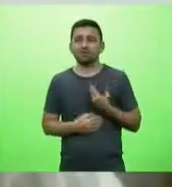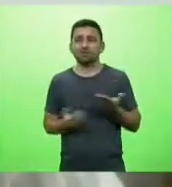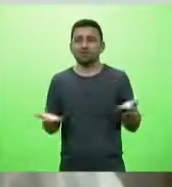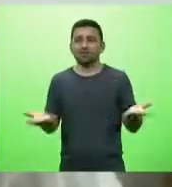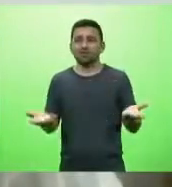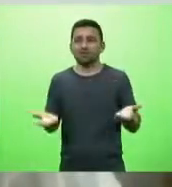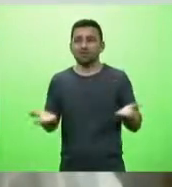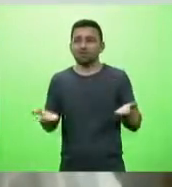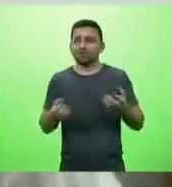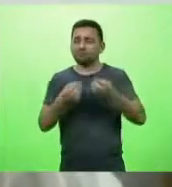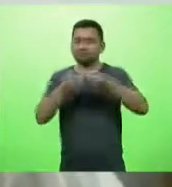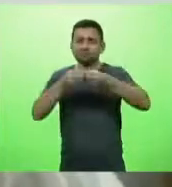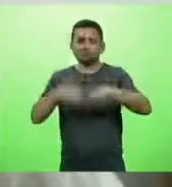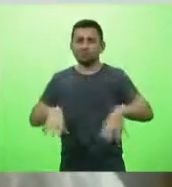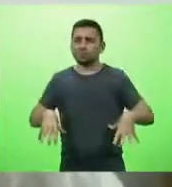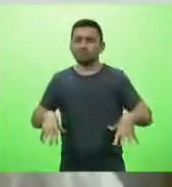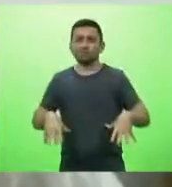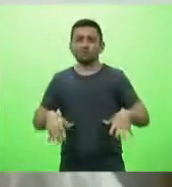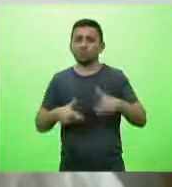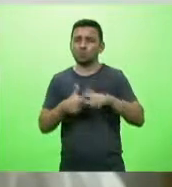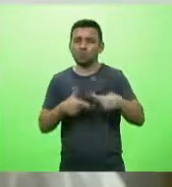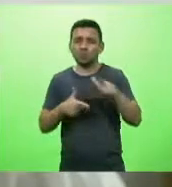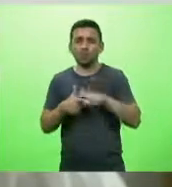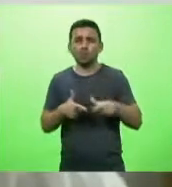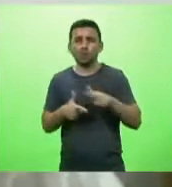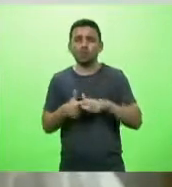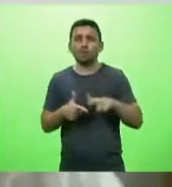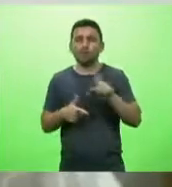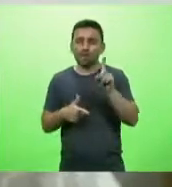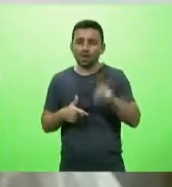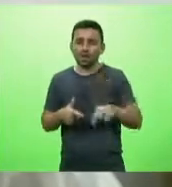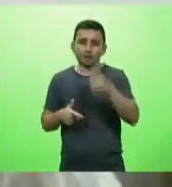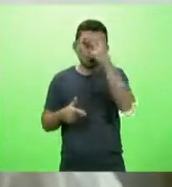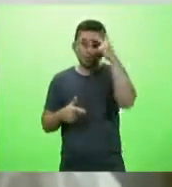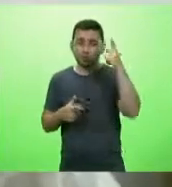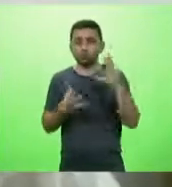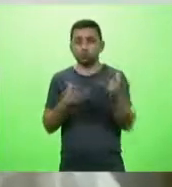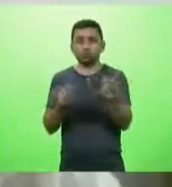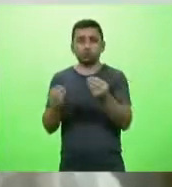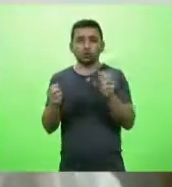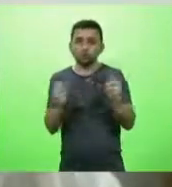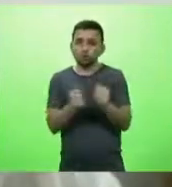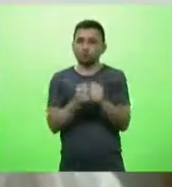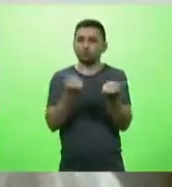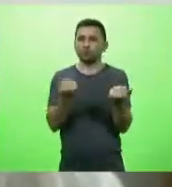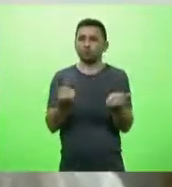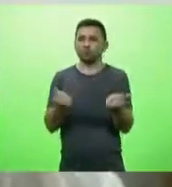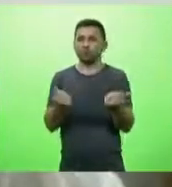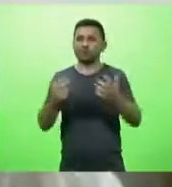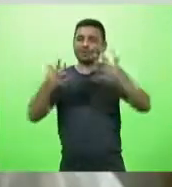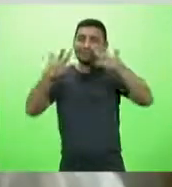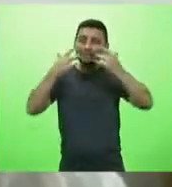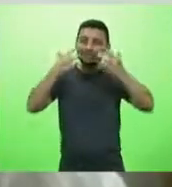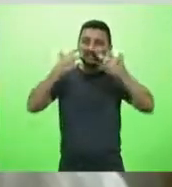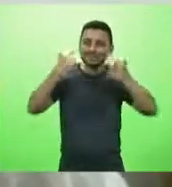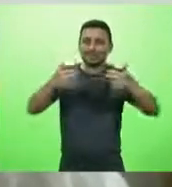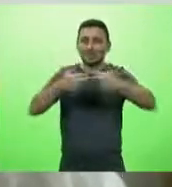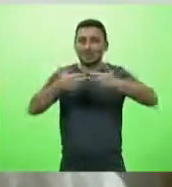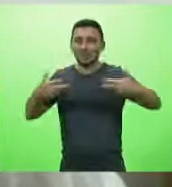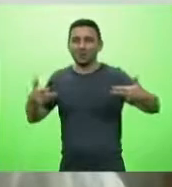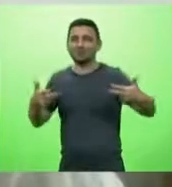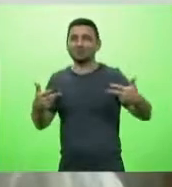os prejudica, que é justamente a aglomeração, né? Os espetáculos, as atividades, por